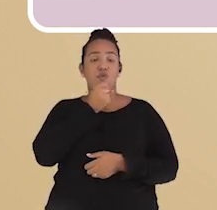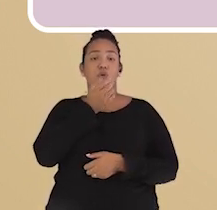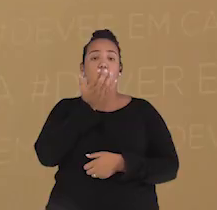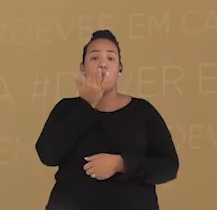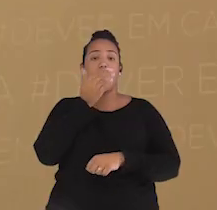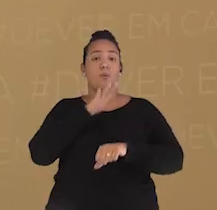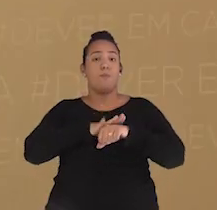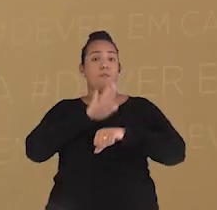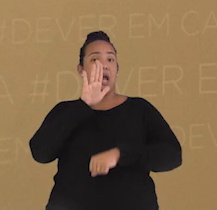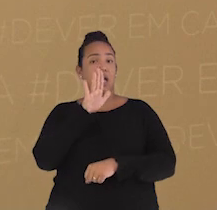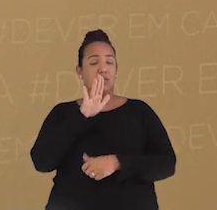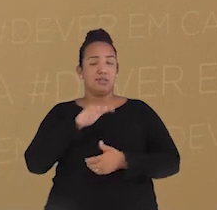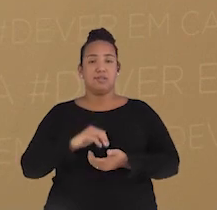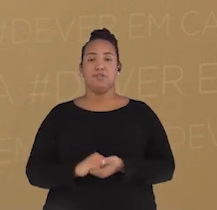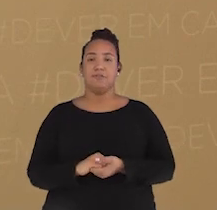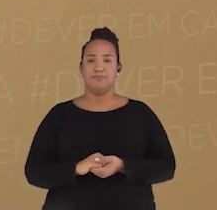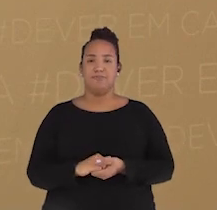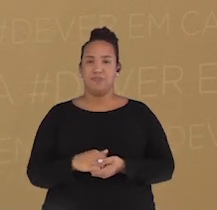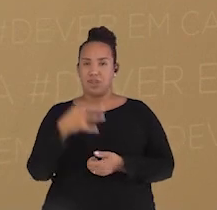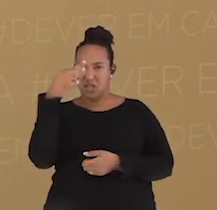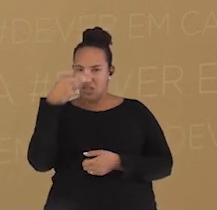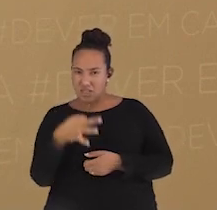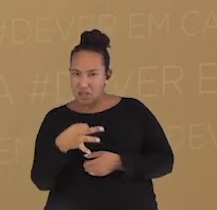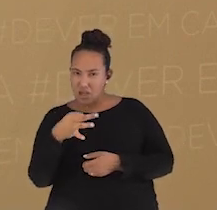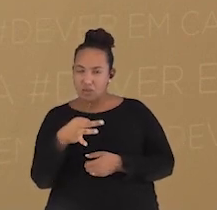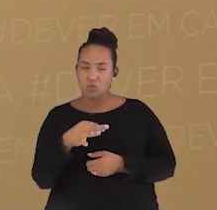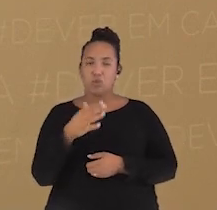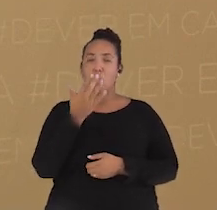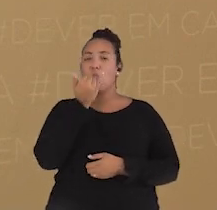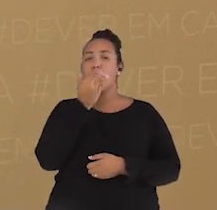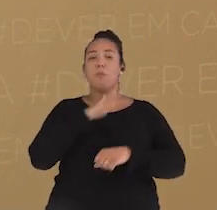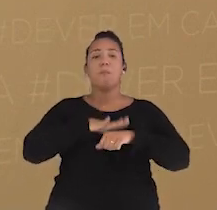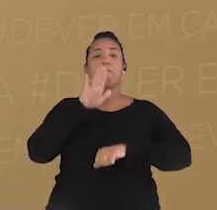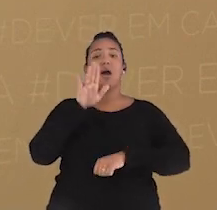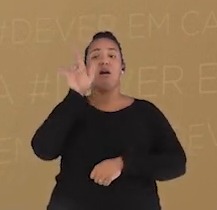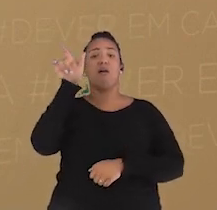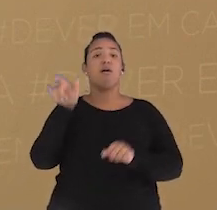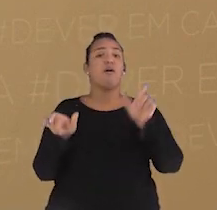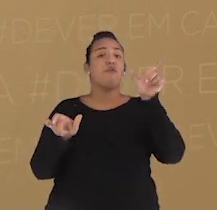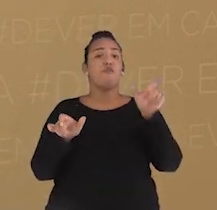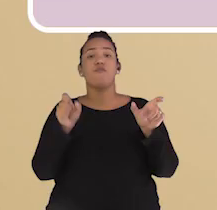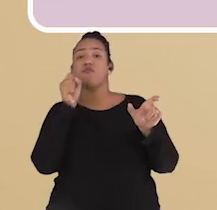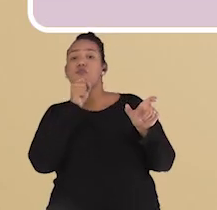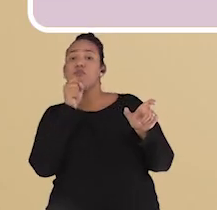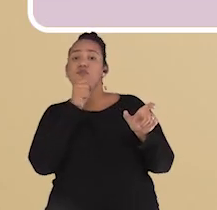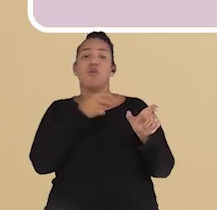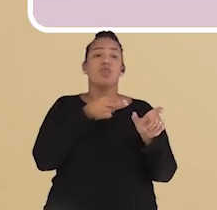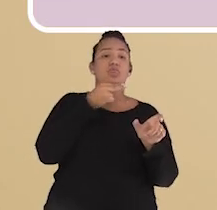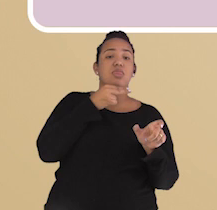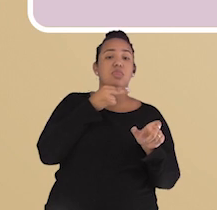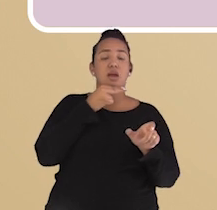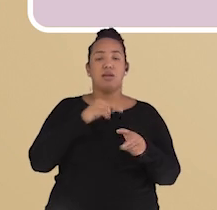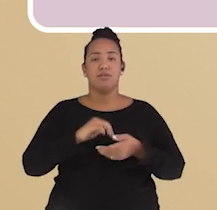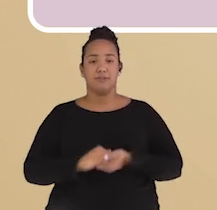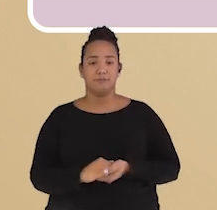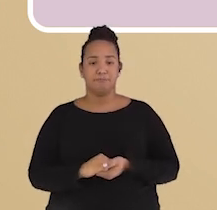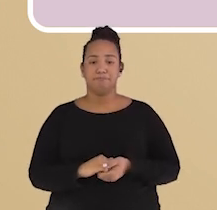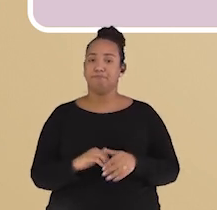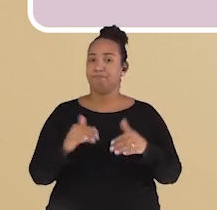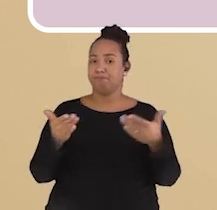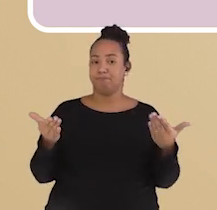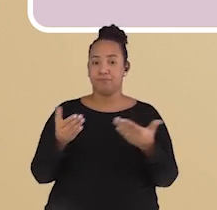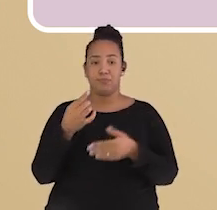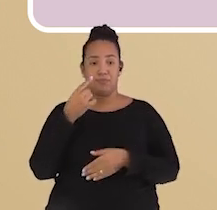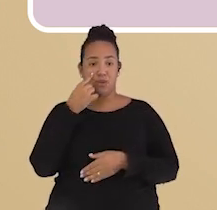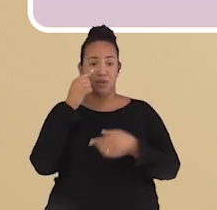que ela. Ela estava certa? Quem comeu mais chocolate? Dona Joana ou Lara? Observe que agora as